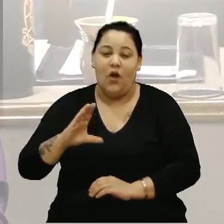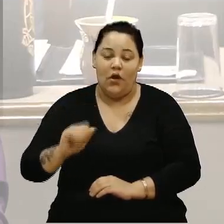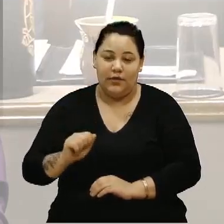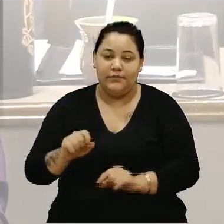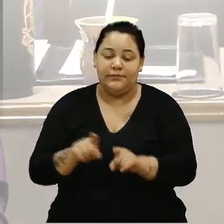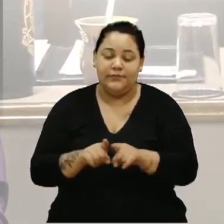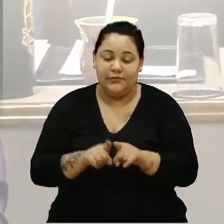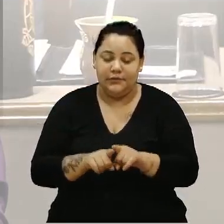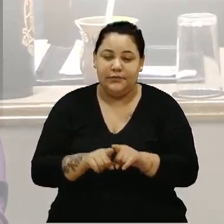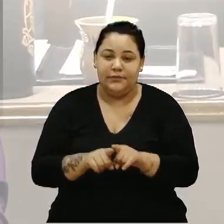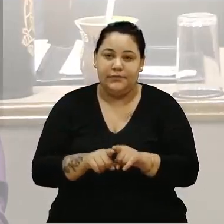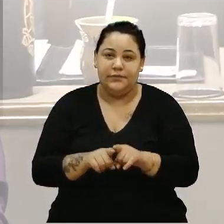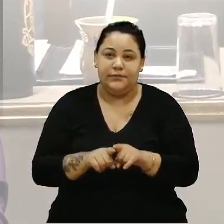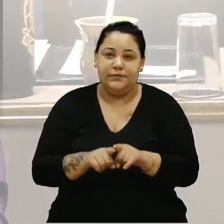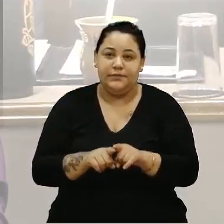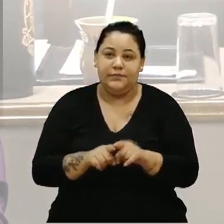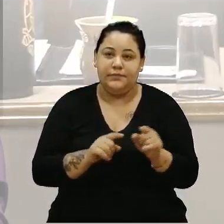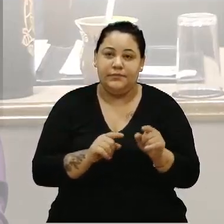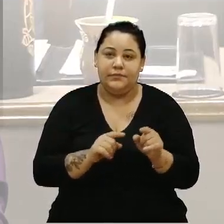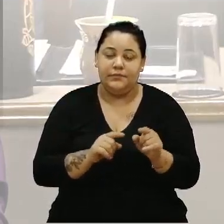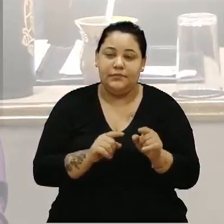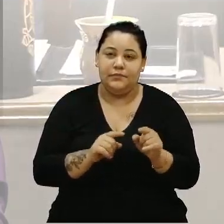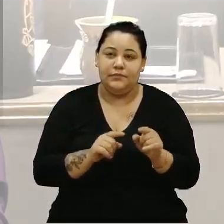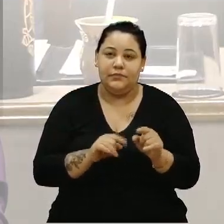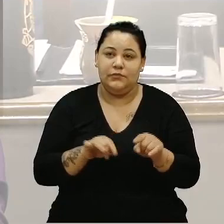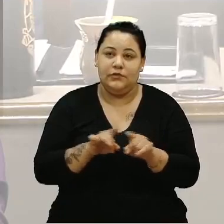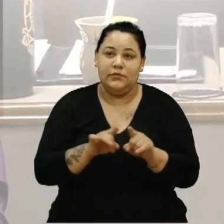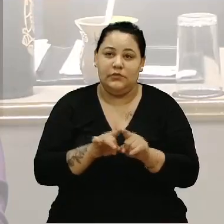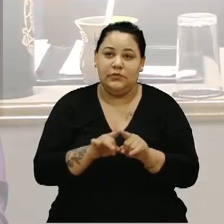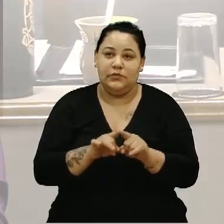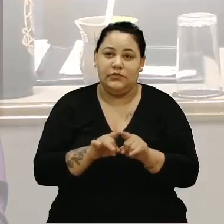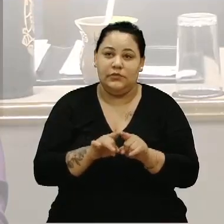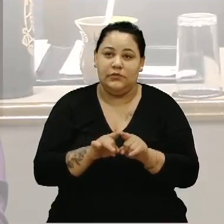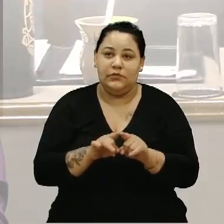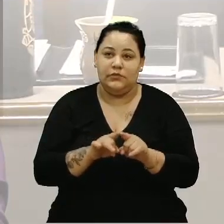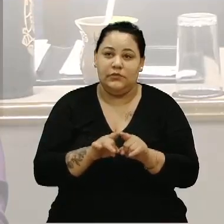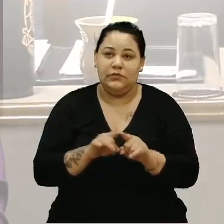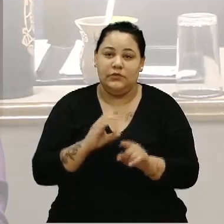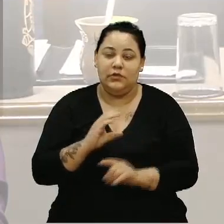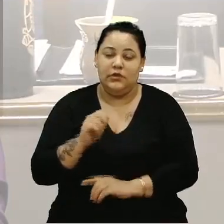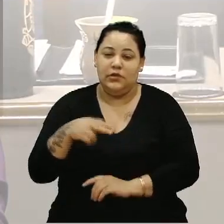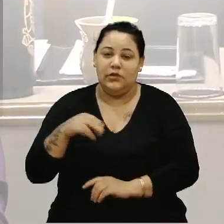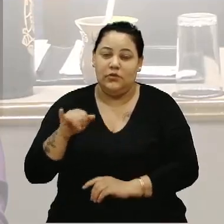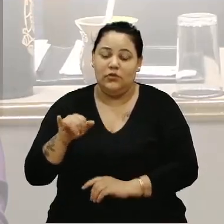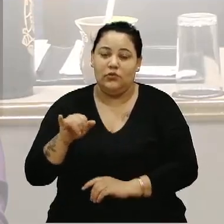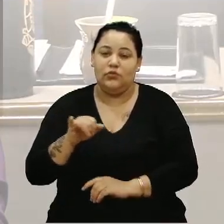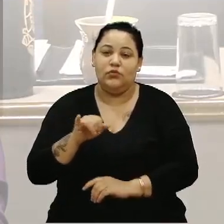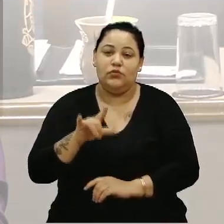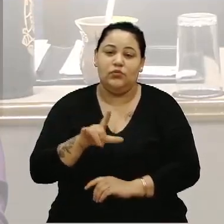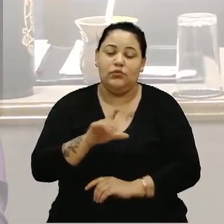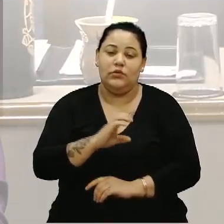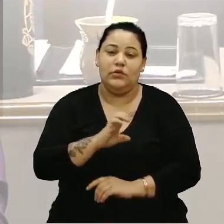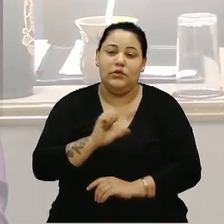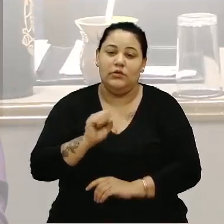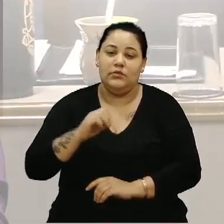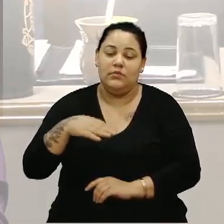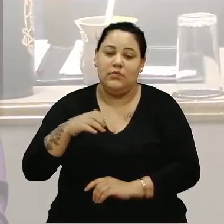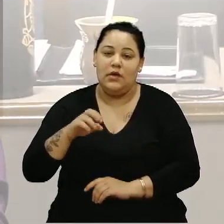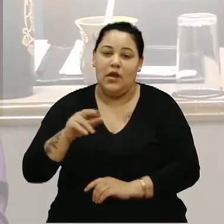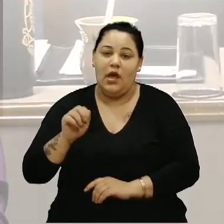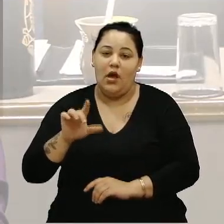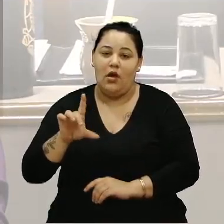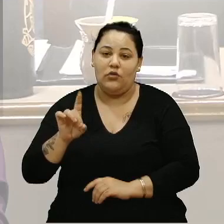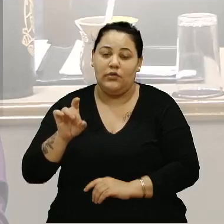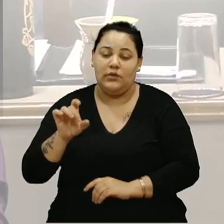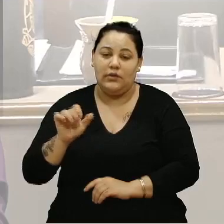aguardente Caninha Esmeralda, que se tornou bastante conhecida. Em 1984,